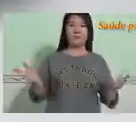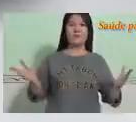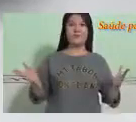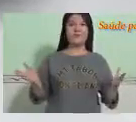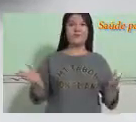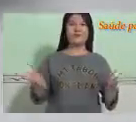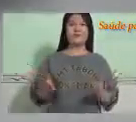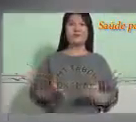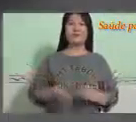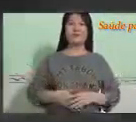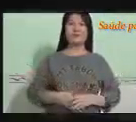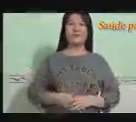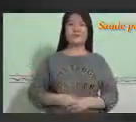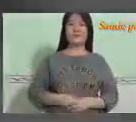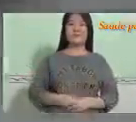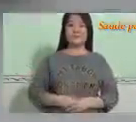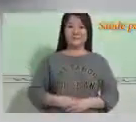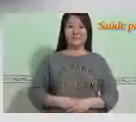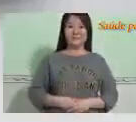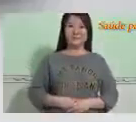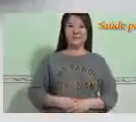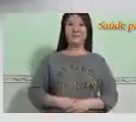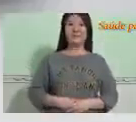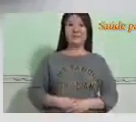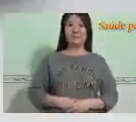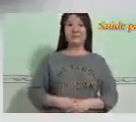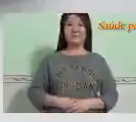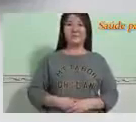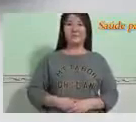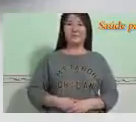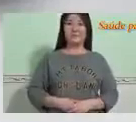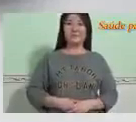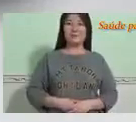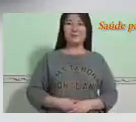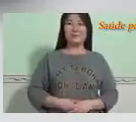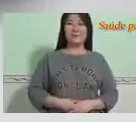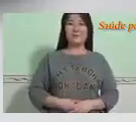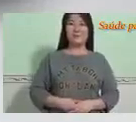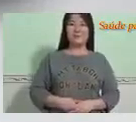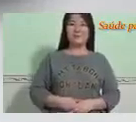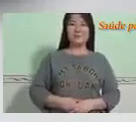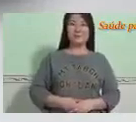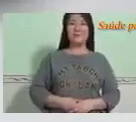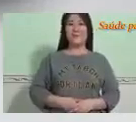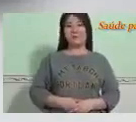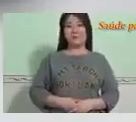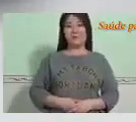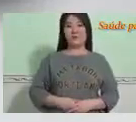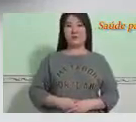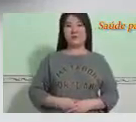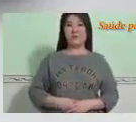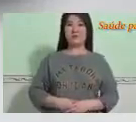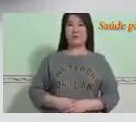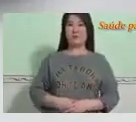Geralmente, o esfoliante pode ser comprado nas farmácias ou em supermercados, por exemplo, no entanto, também